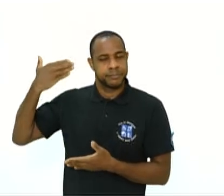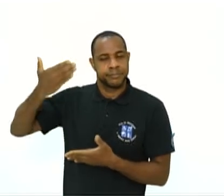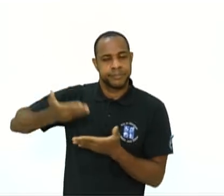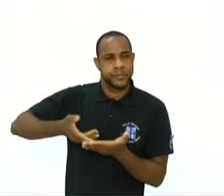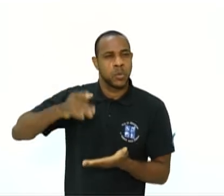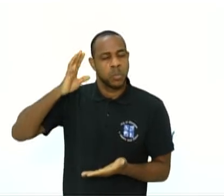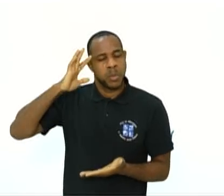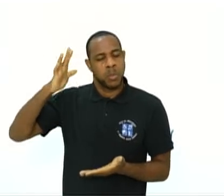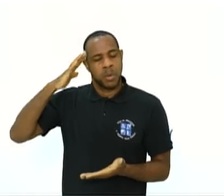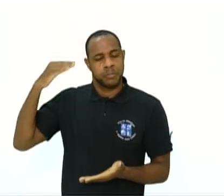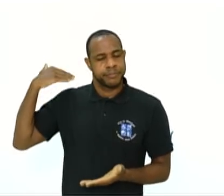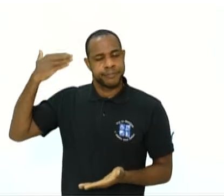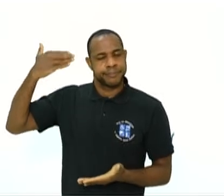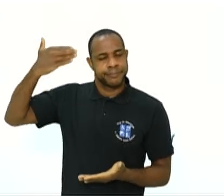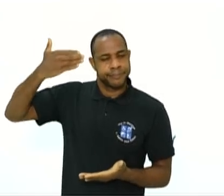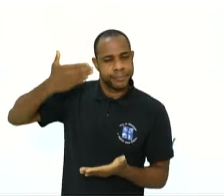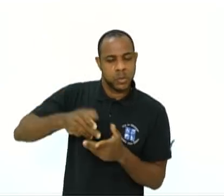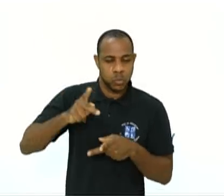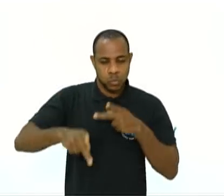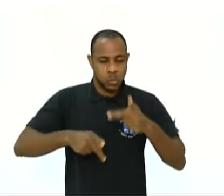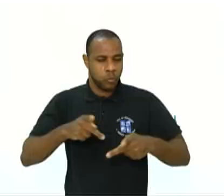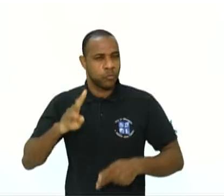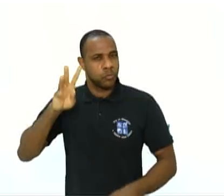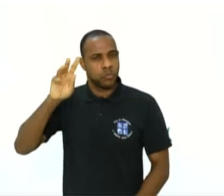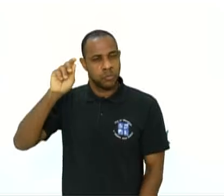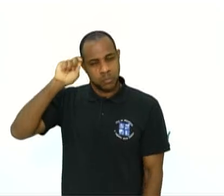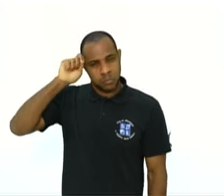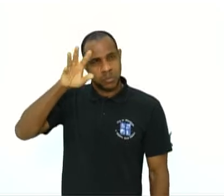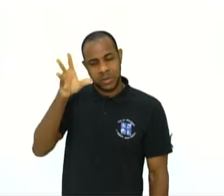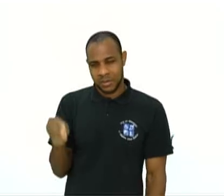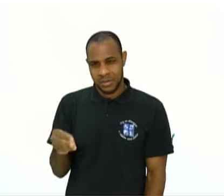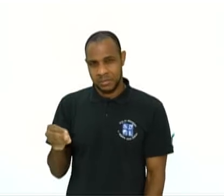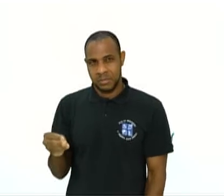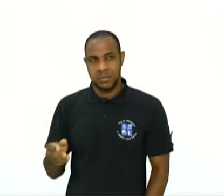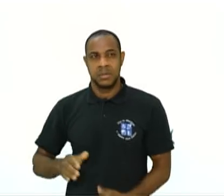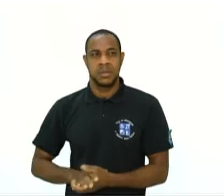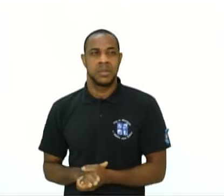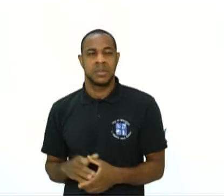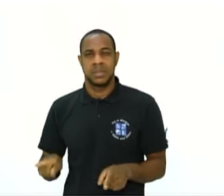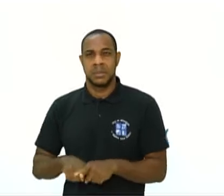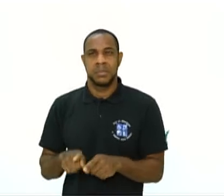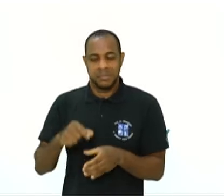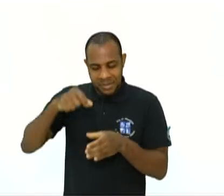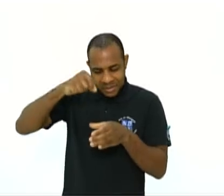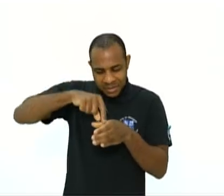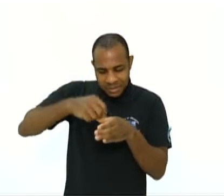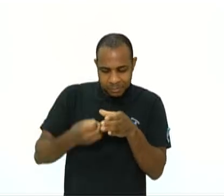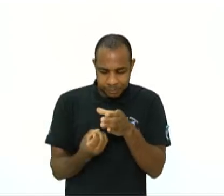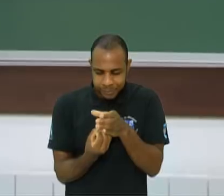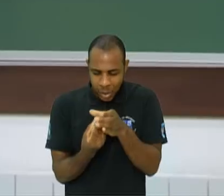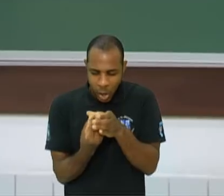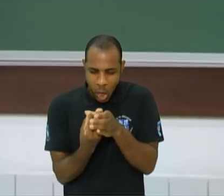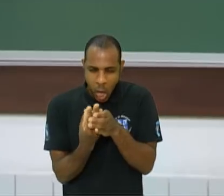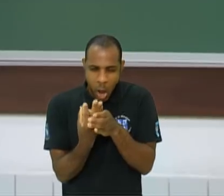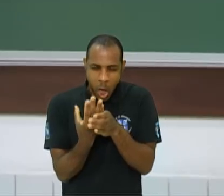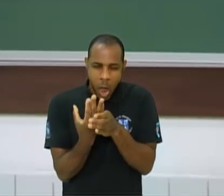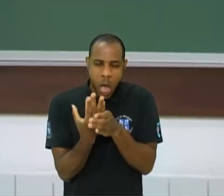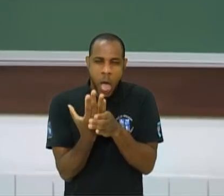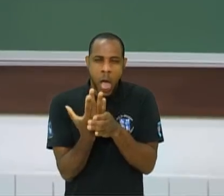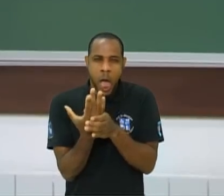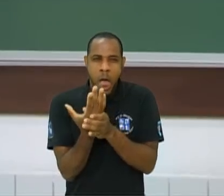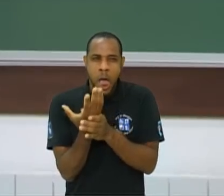povo africano, mas quando chega aqui, vai também essa sementinha germinar, né, e